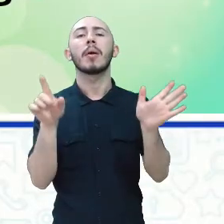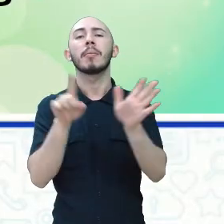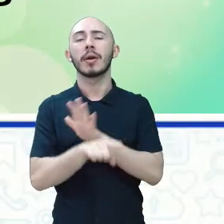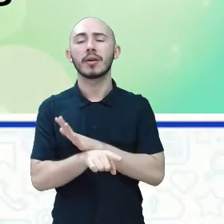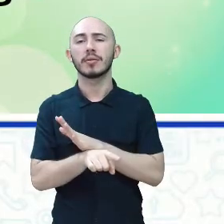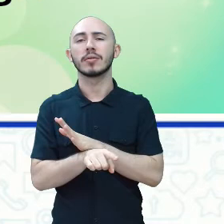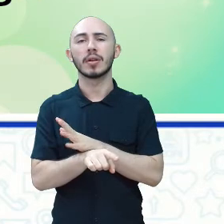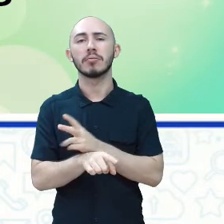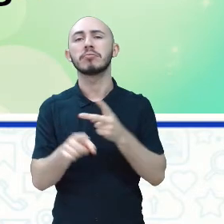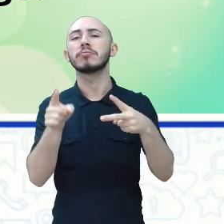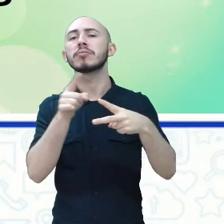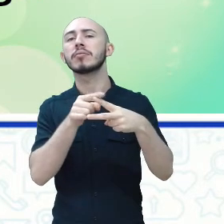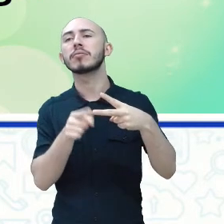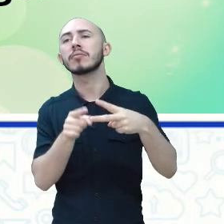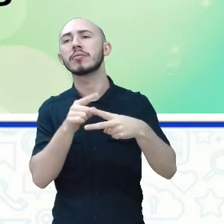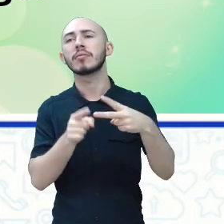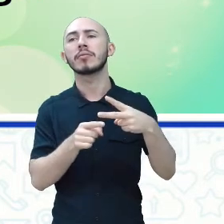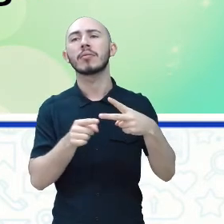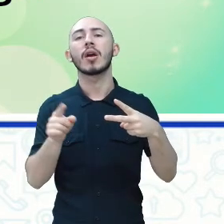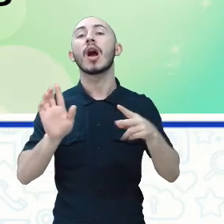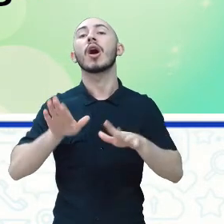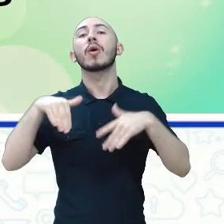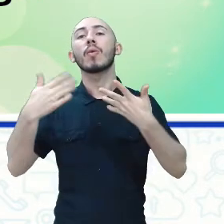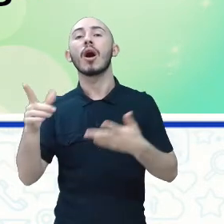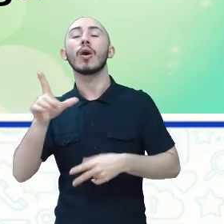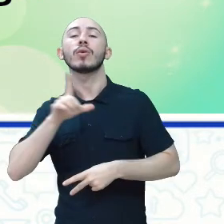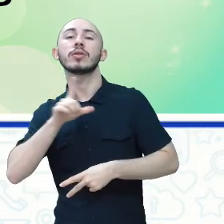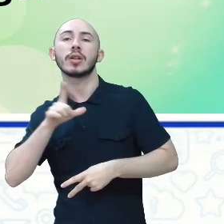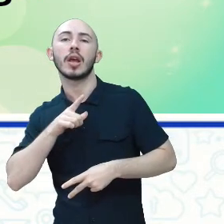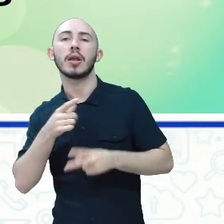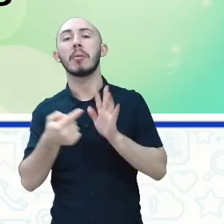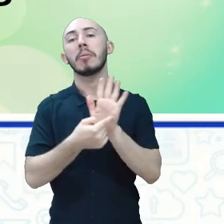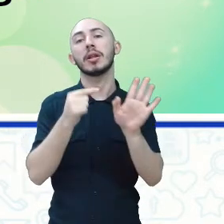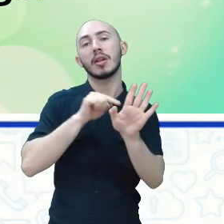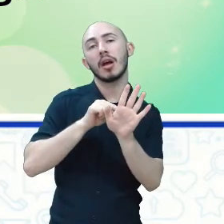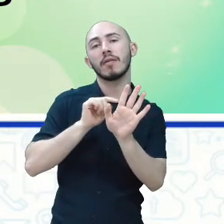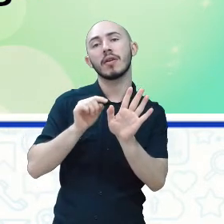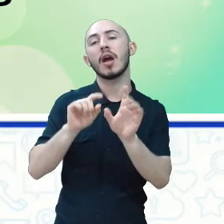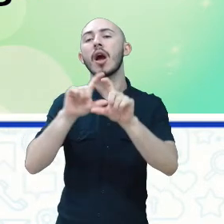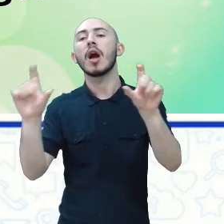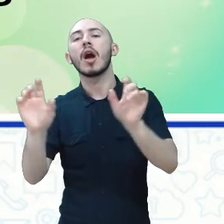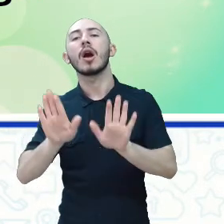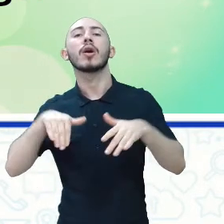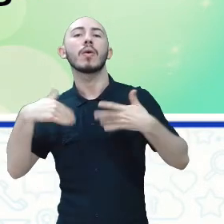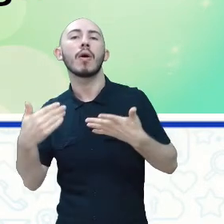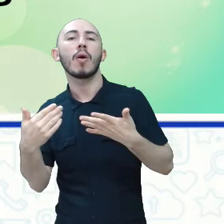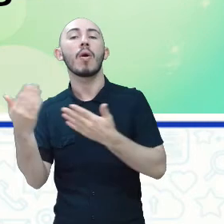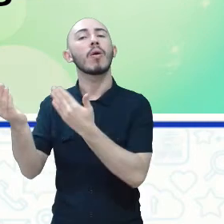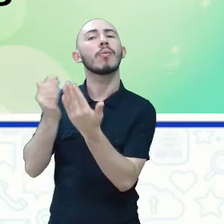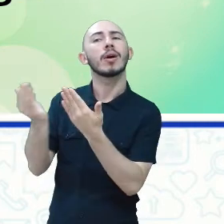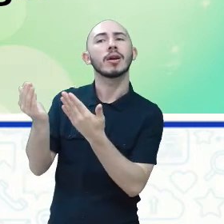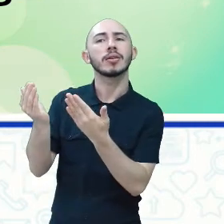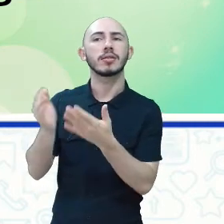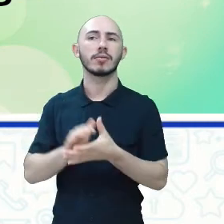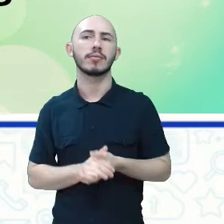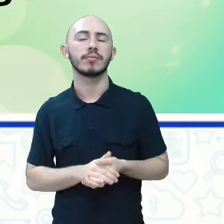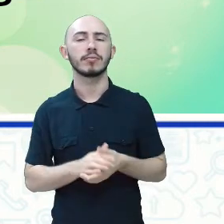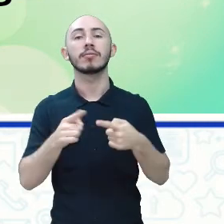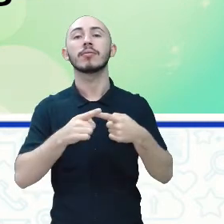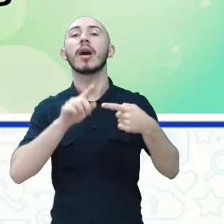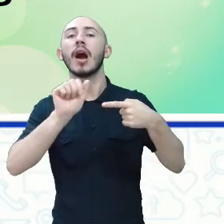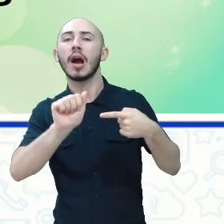alternativas foram usadas metáforas e em quais foram usadas comparações. Percebam.